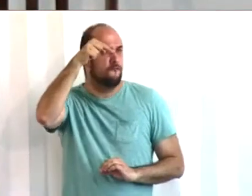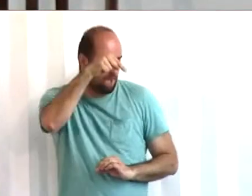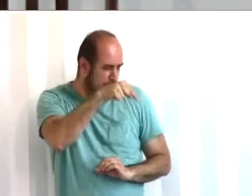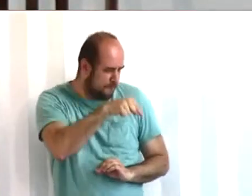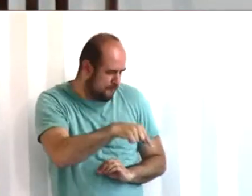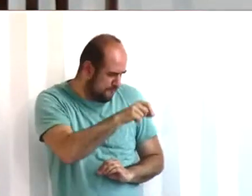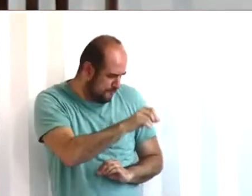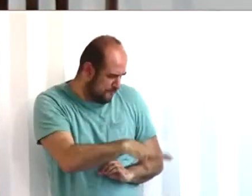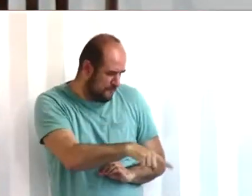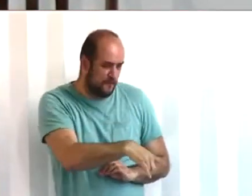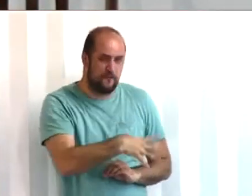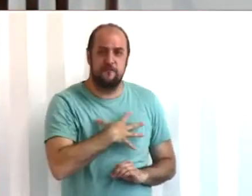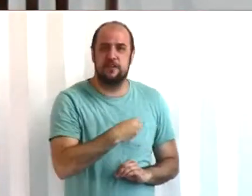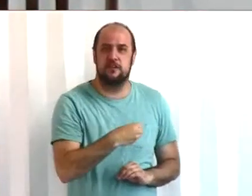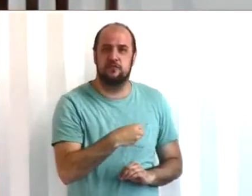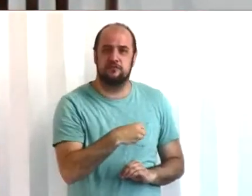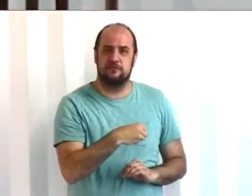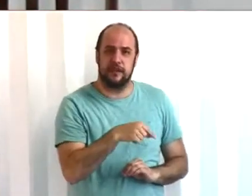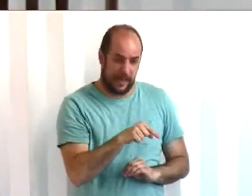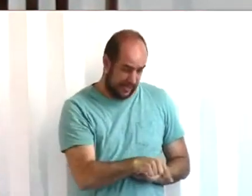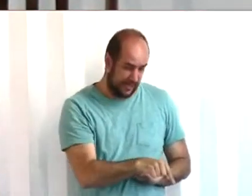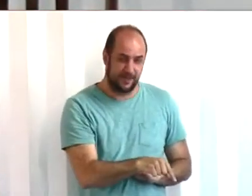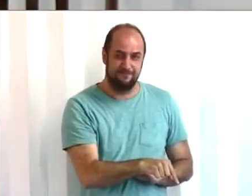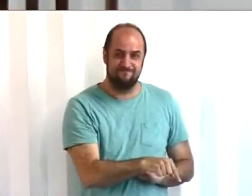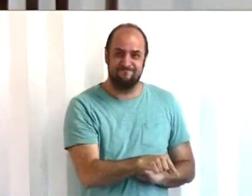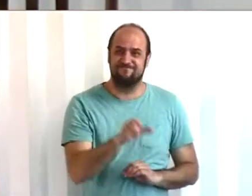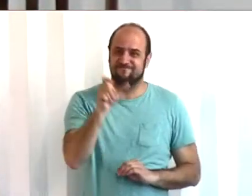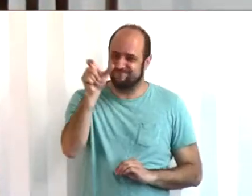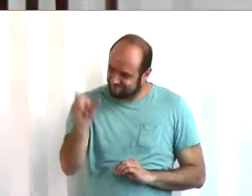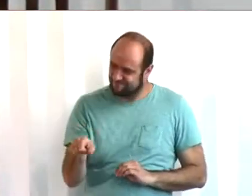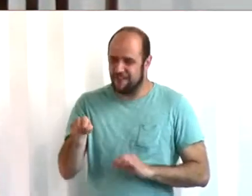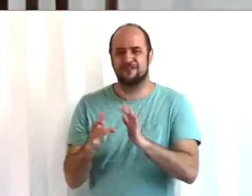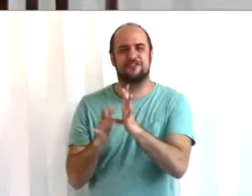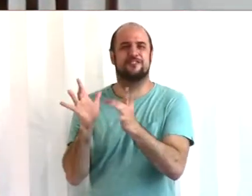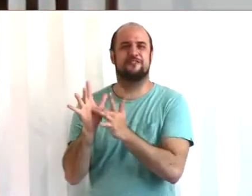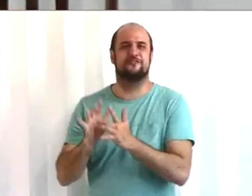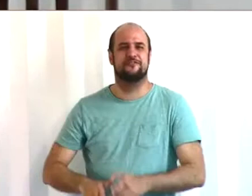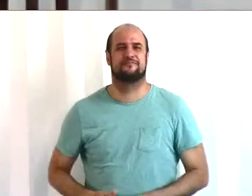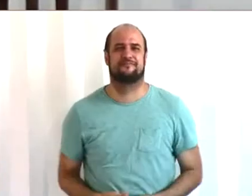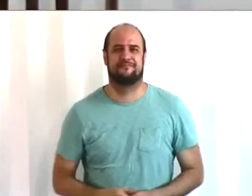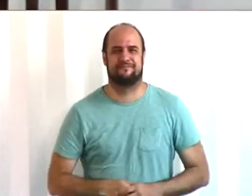filho amado, em nele eu me alegro, ou nele eu me comprazo.